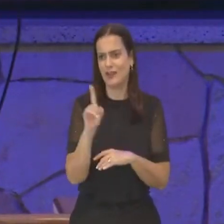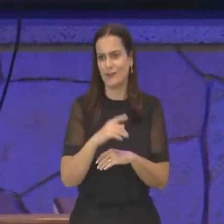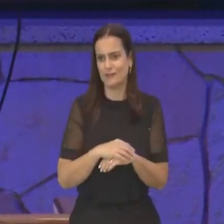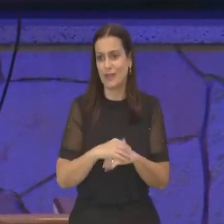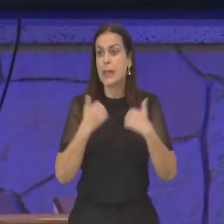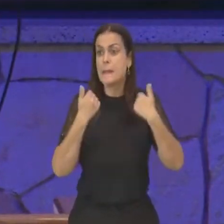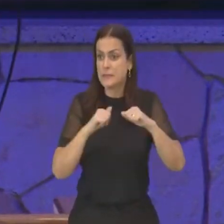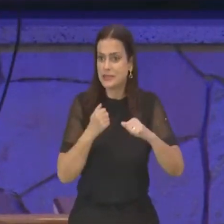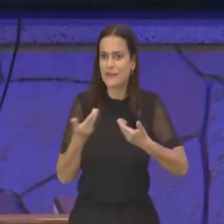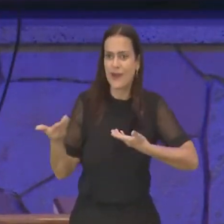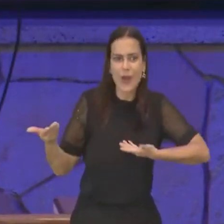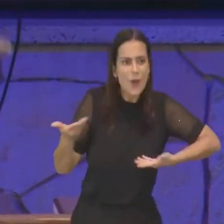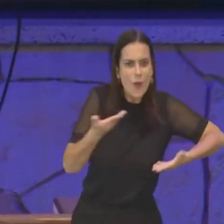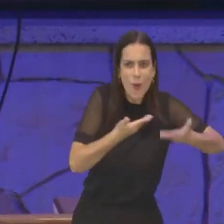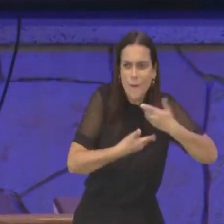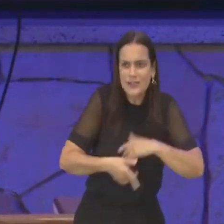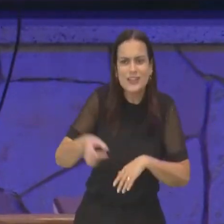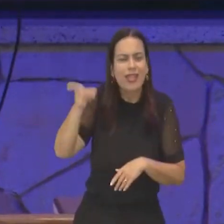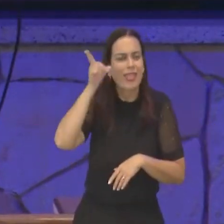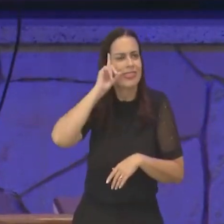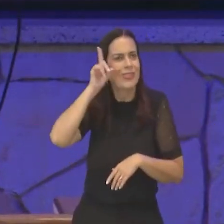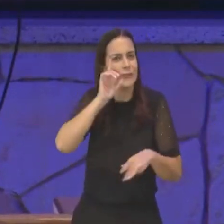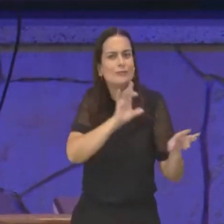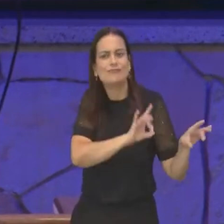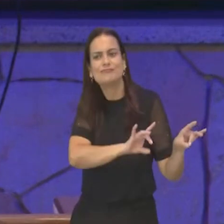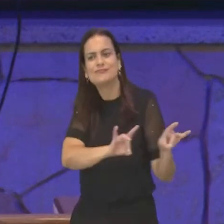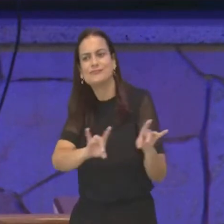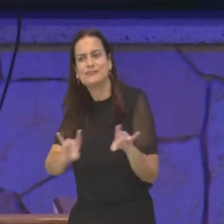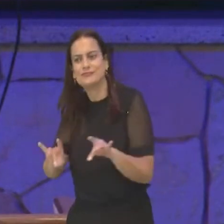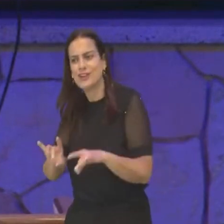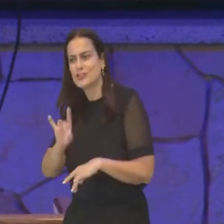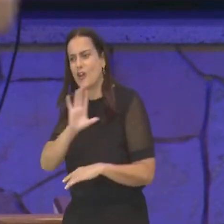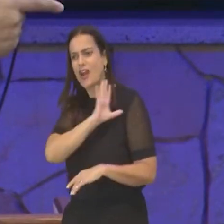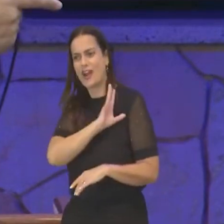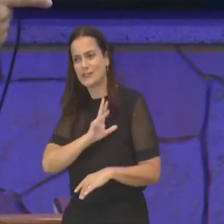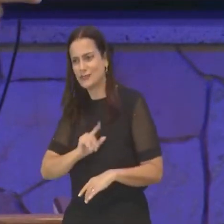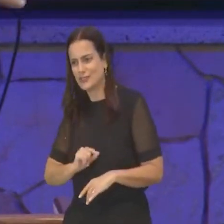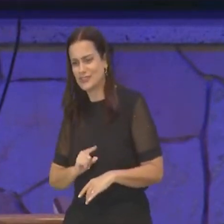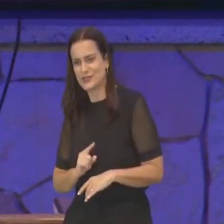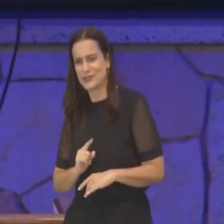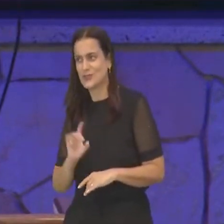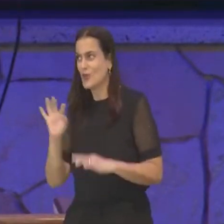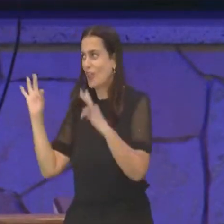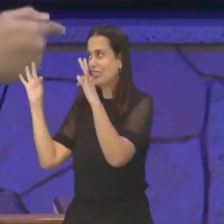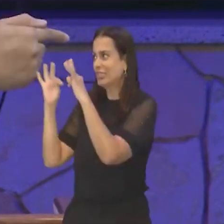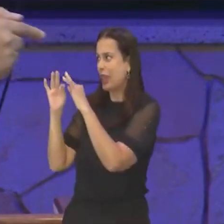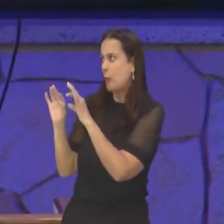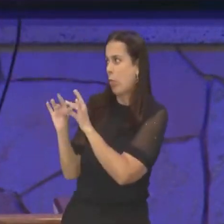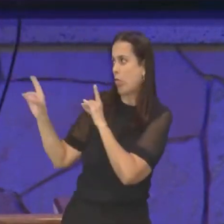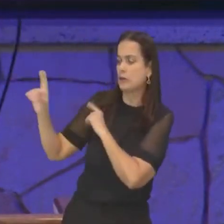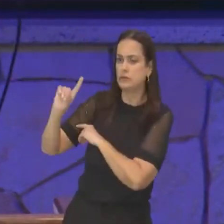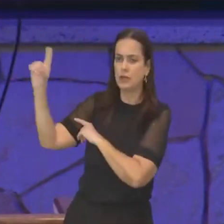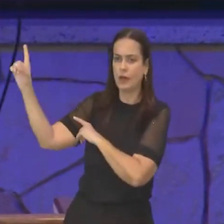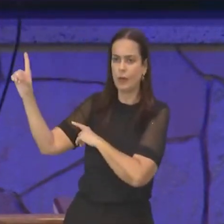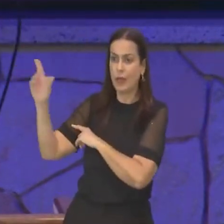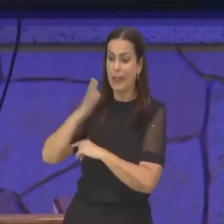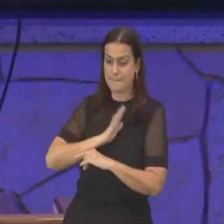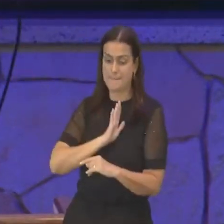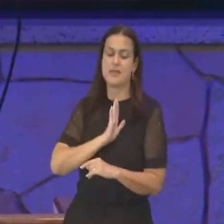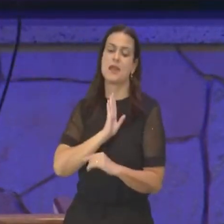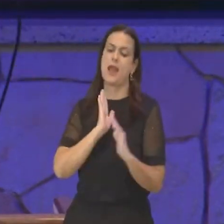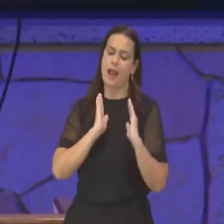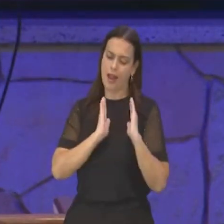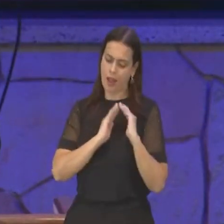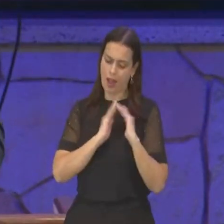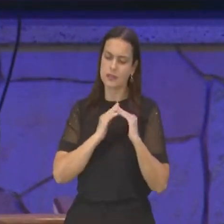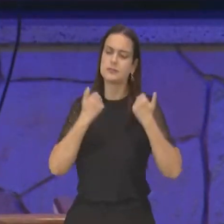ser compartilhado no dia a dia. Não apenas a adoração, mas o Evangelho do Senhor Jesus, os seus ensinamentos.